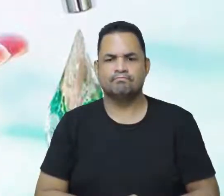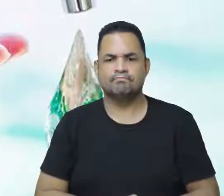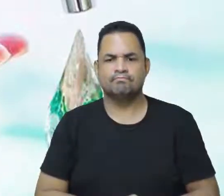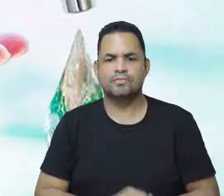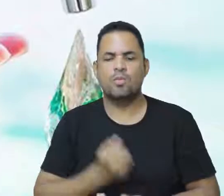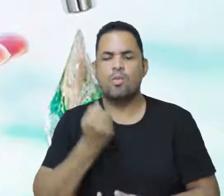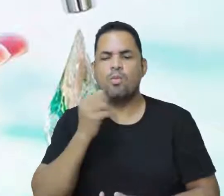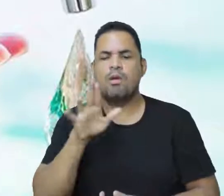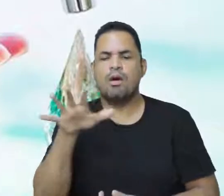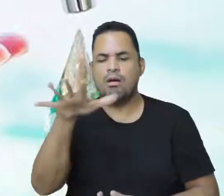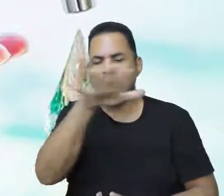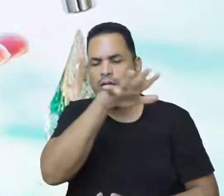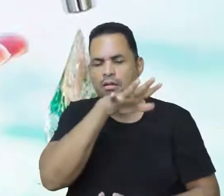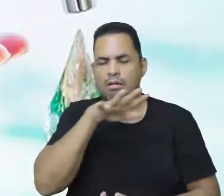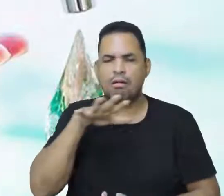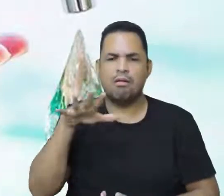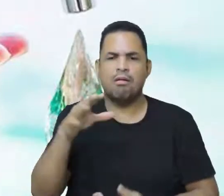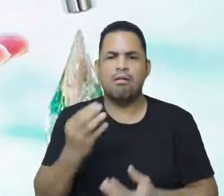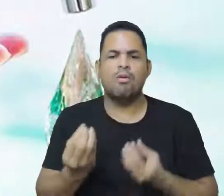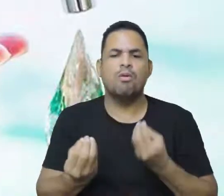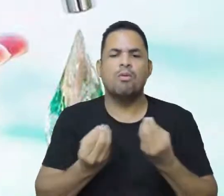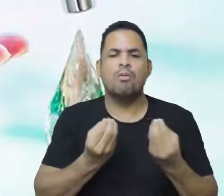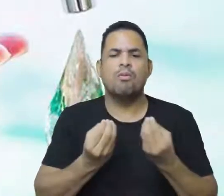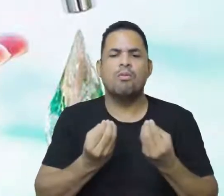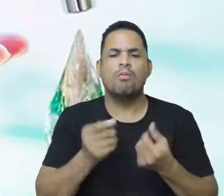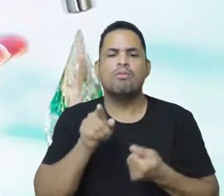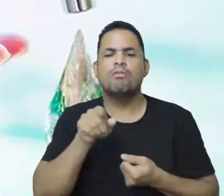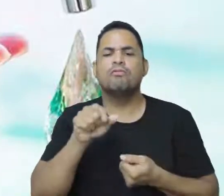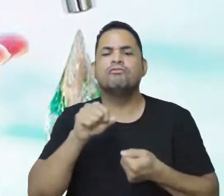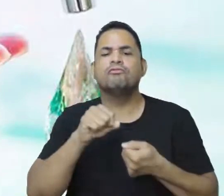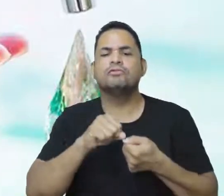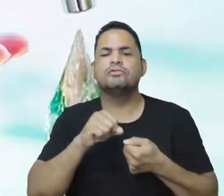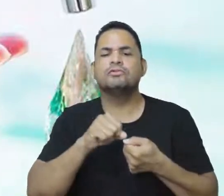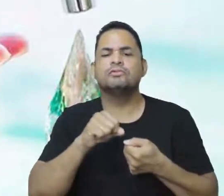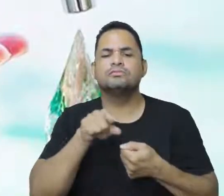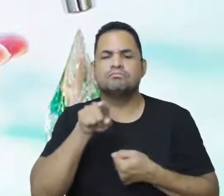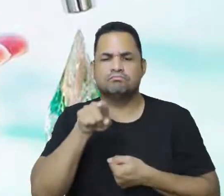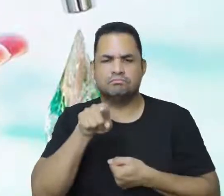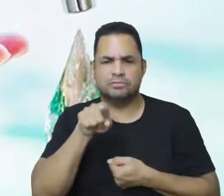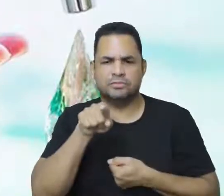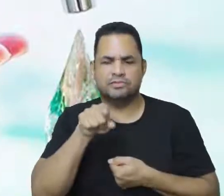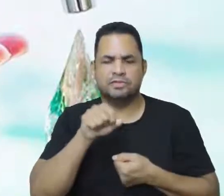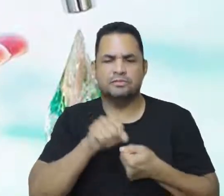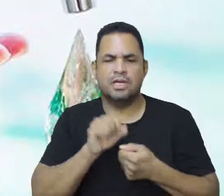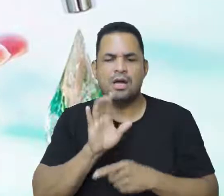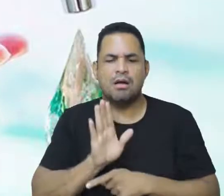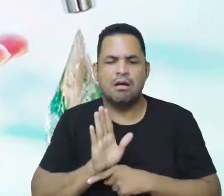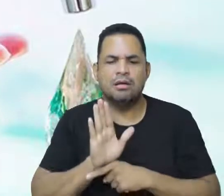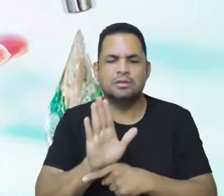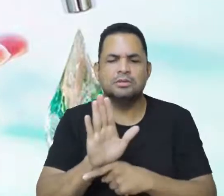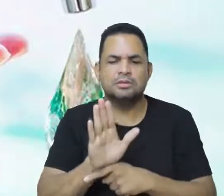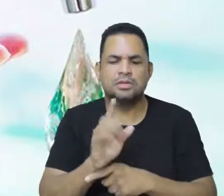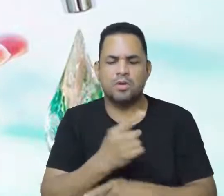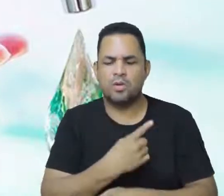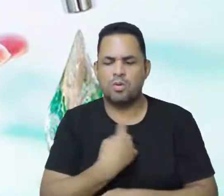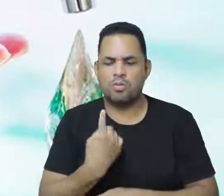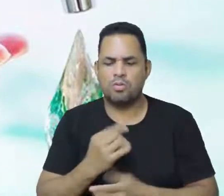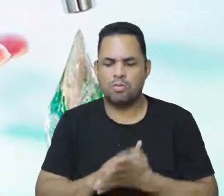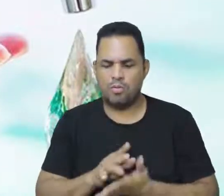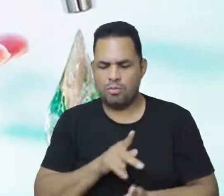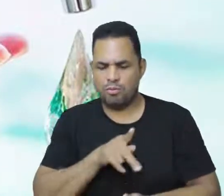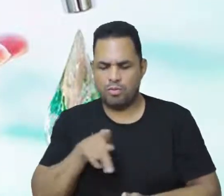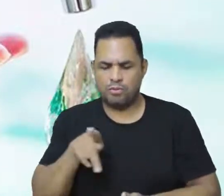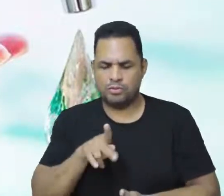atmosféricos? Como você tem contribuído para isso? Como o professor Arimateia tem contribuído